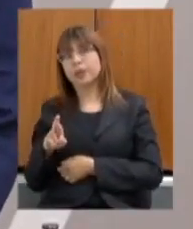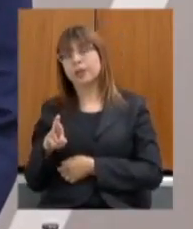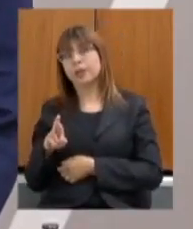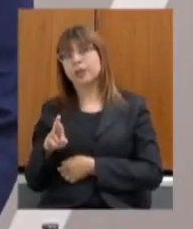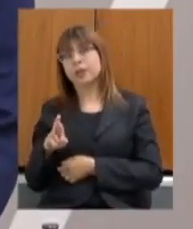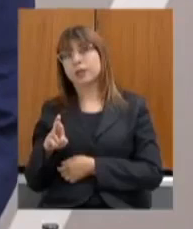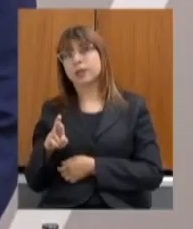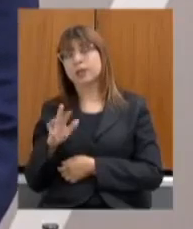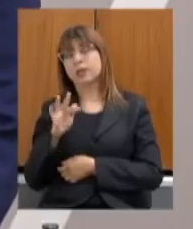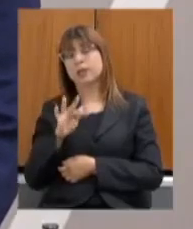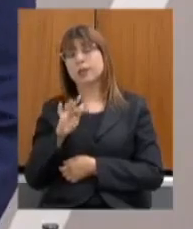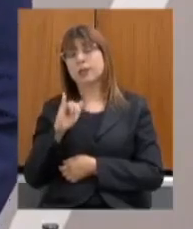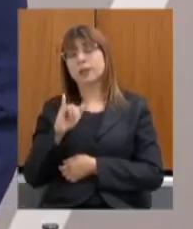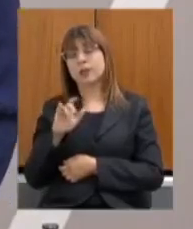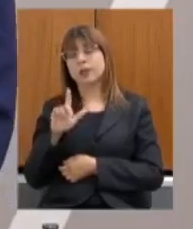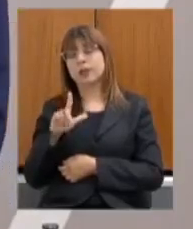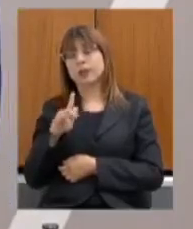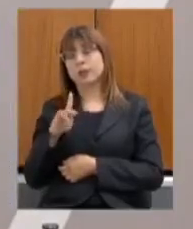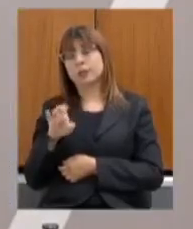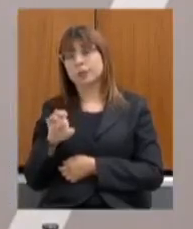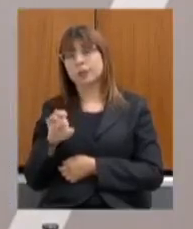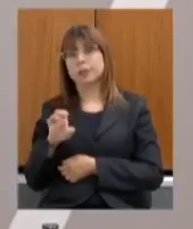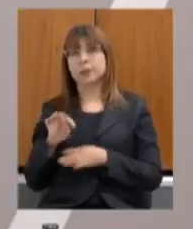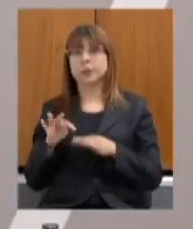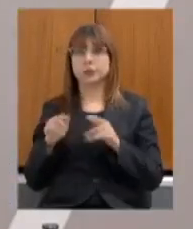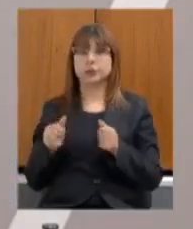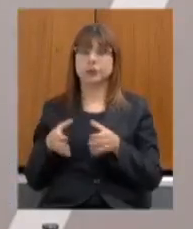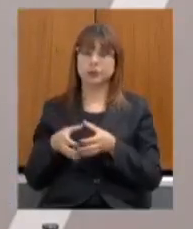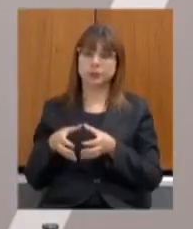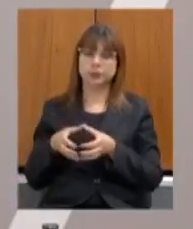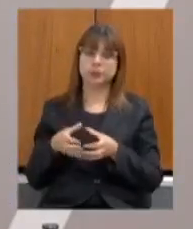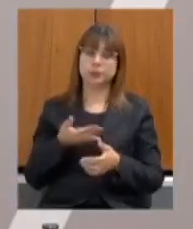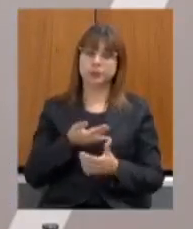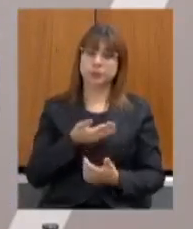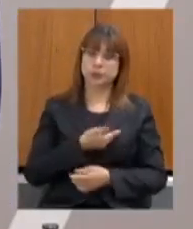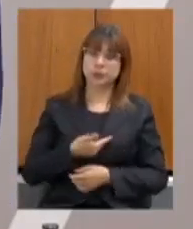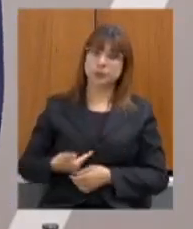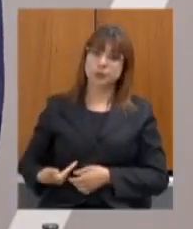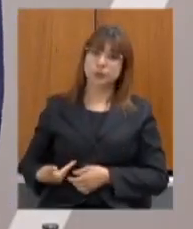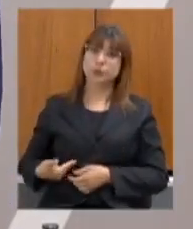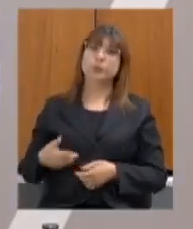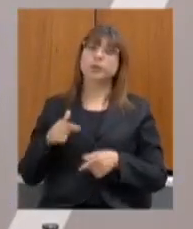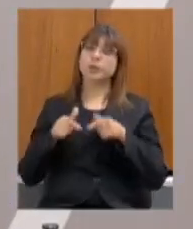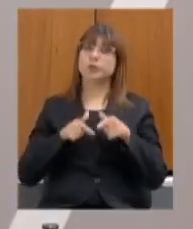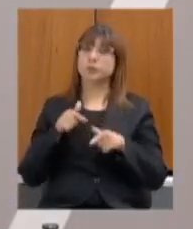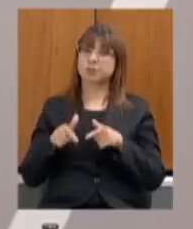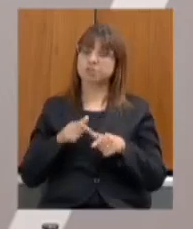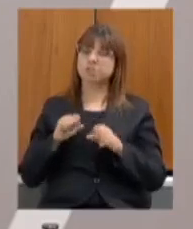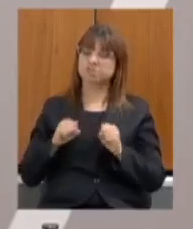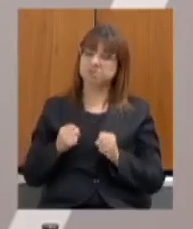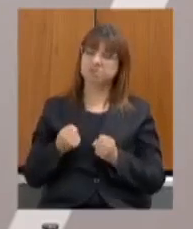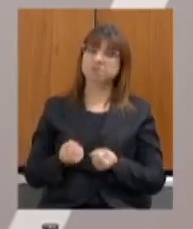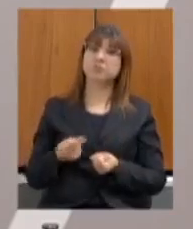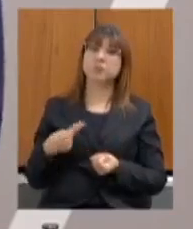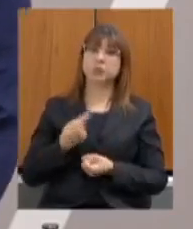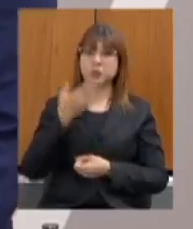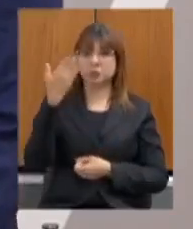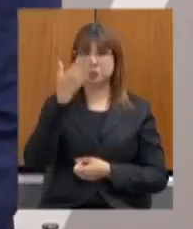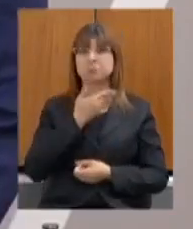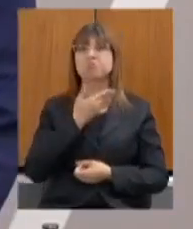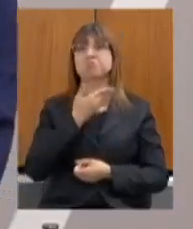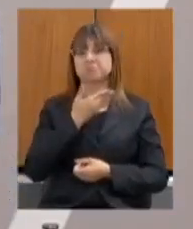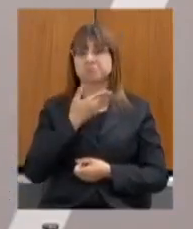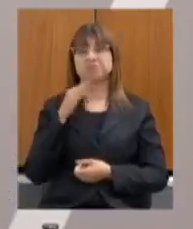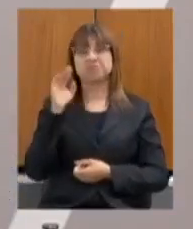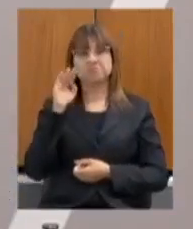Felipe, toda a equipe de governo que tem trabalhado muito e a gente é testemunha disso,